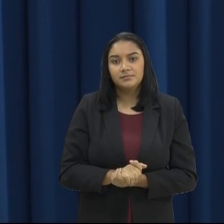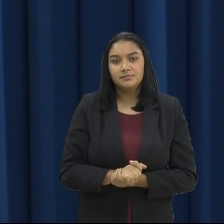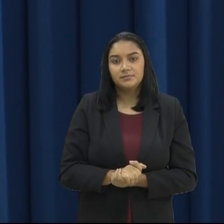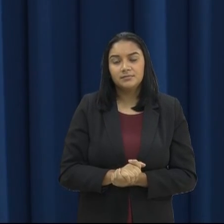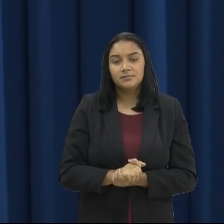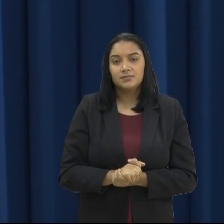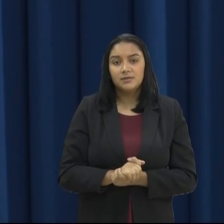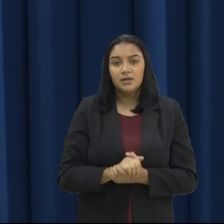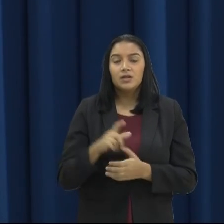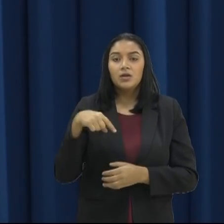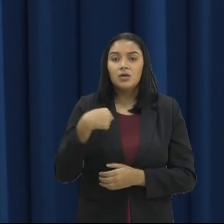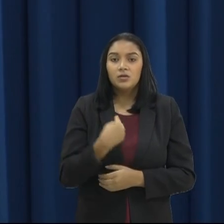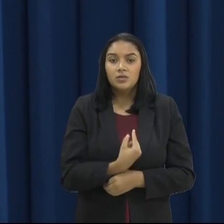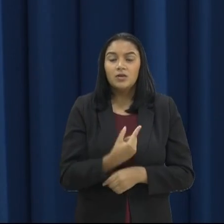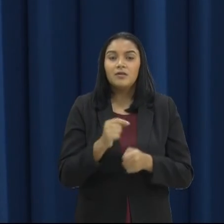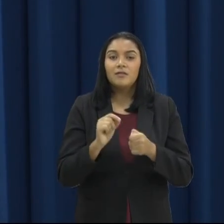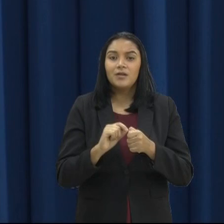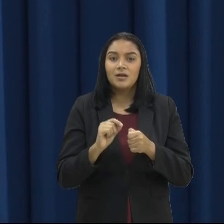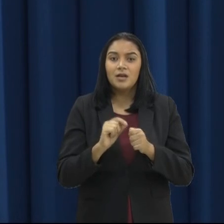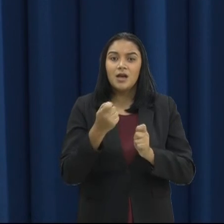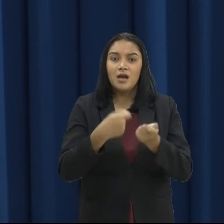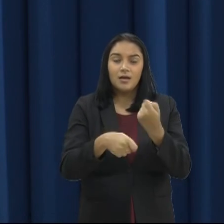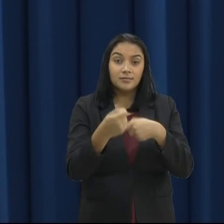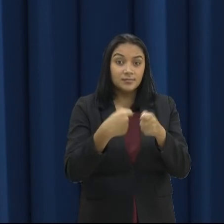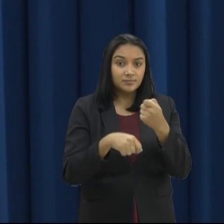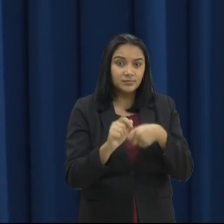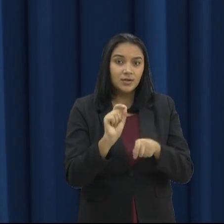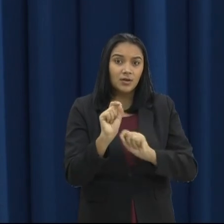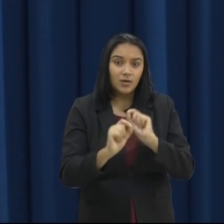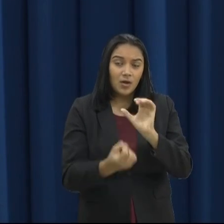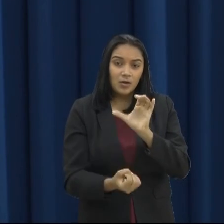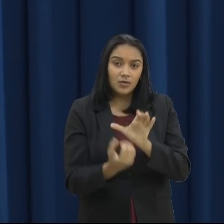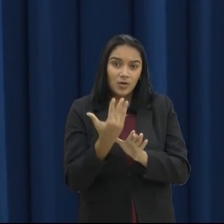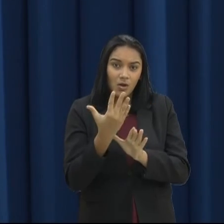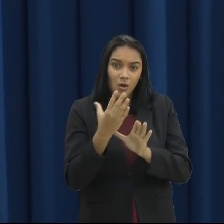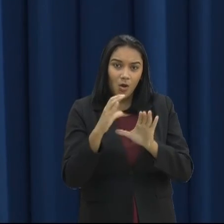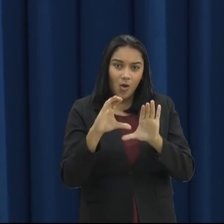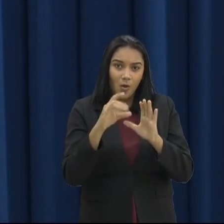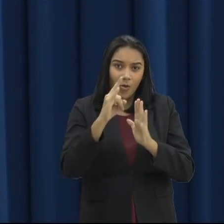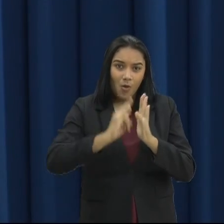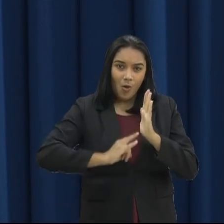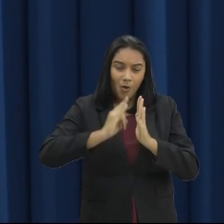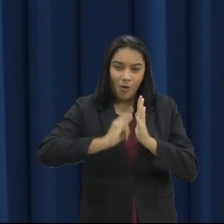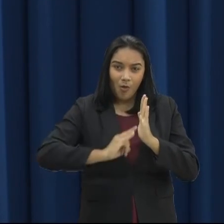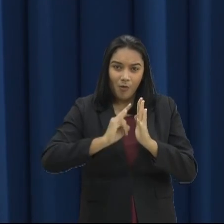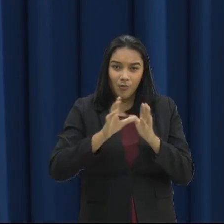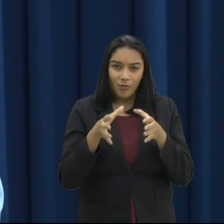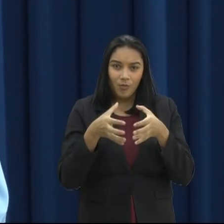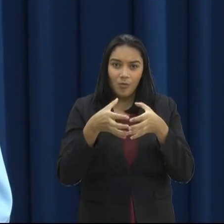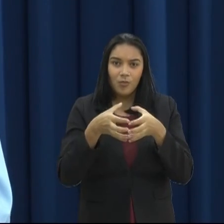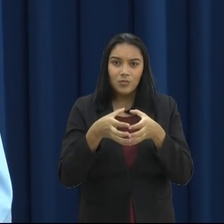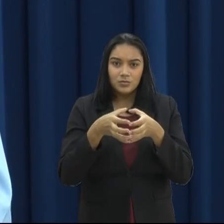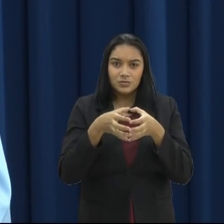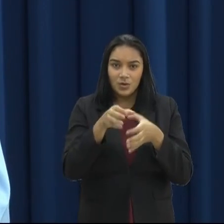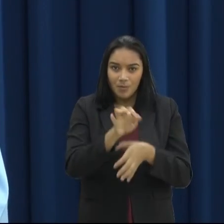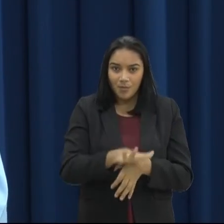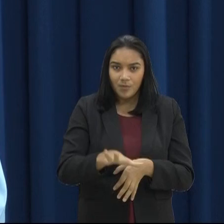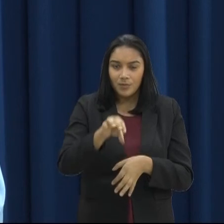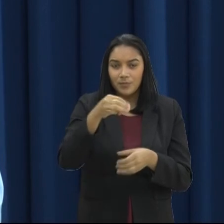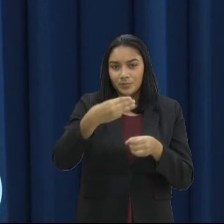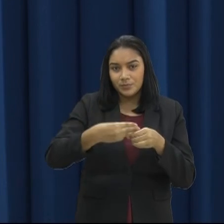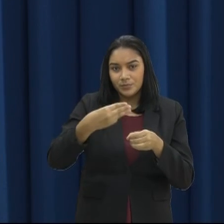na nossa administração, criar o Conselho Municipal de Segurança Pública, criar a